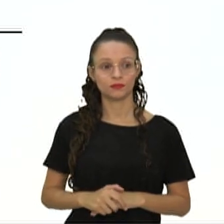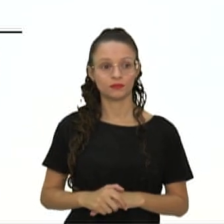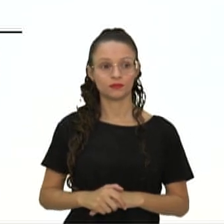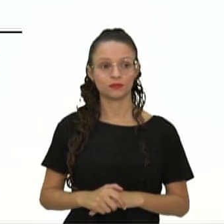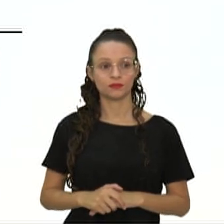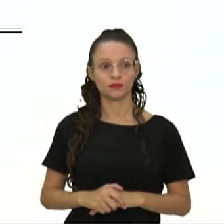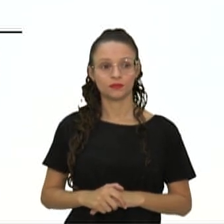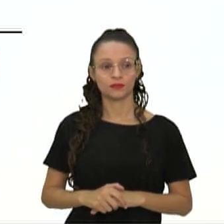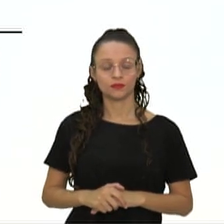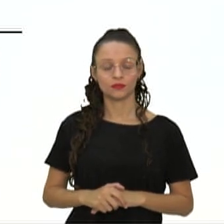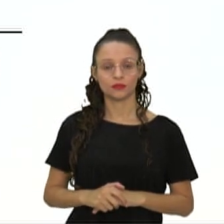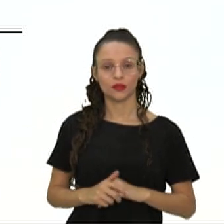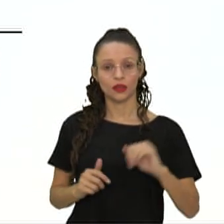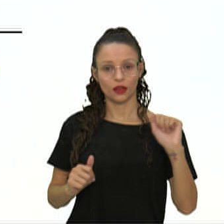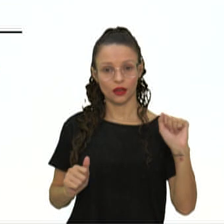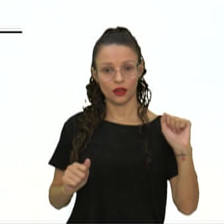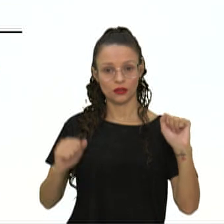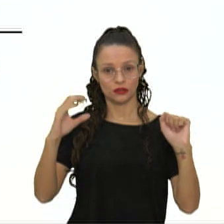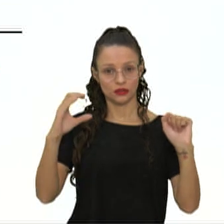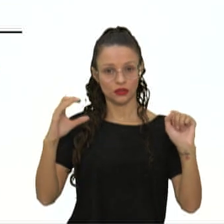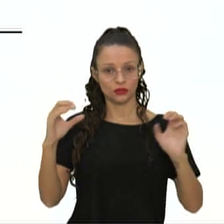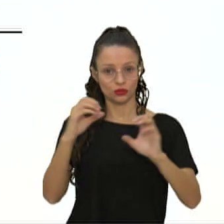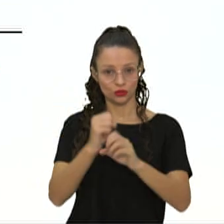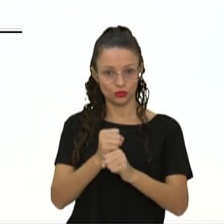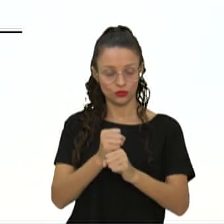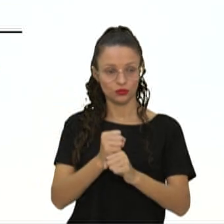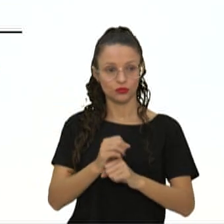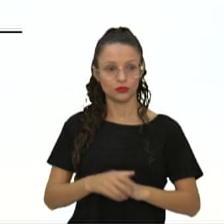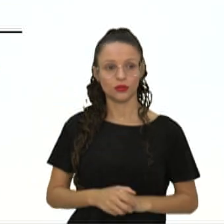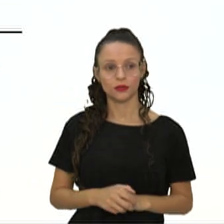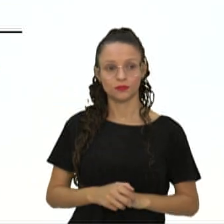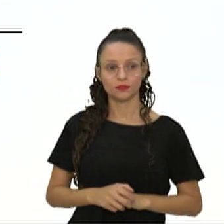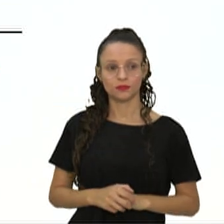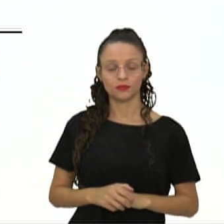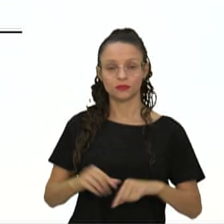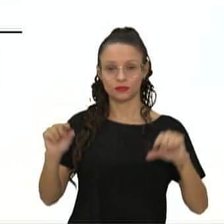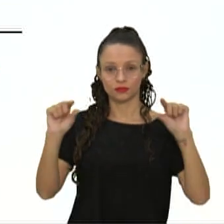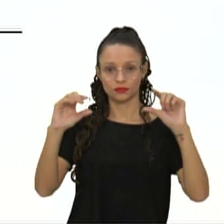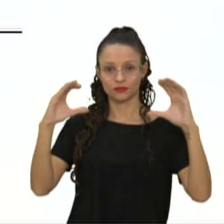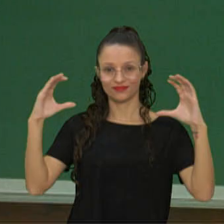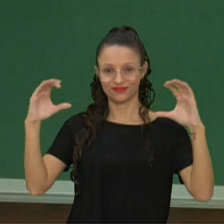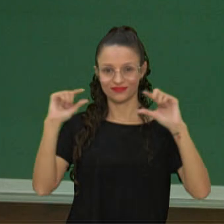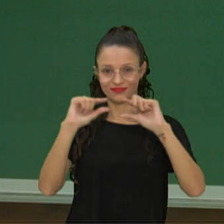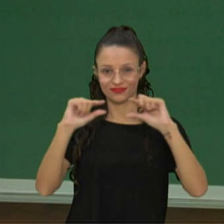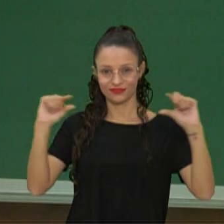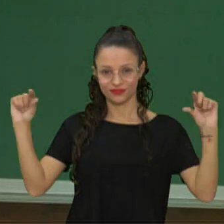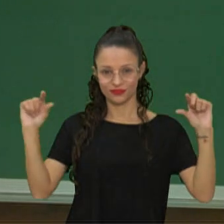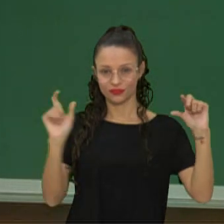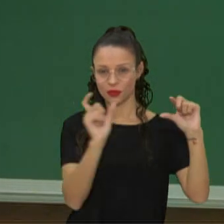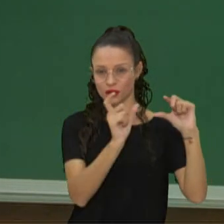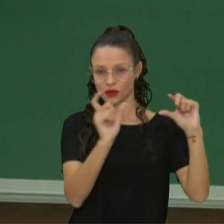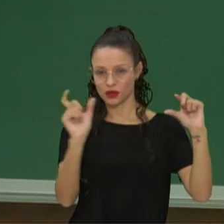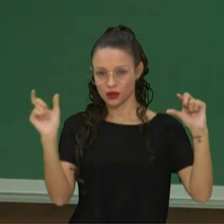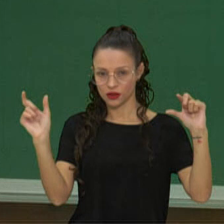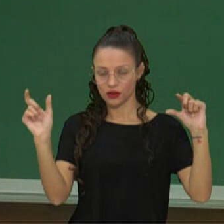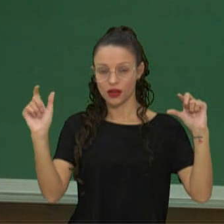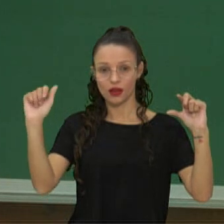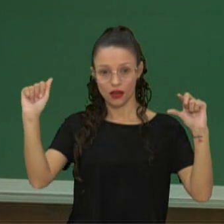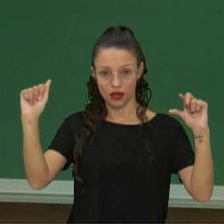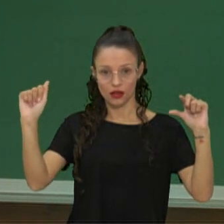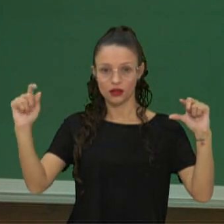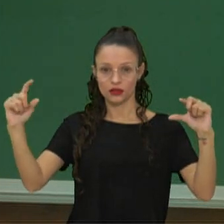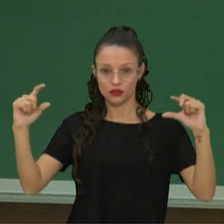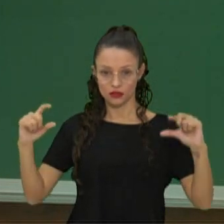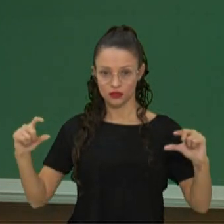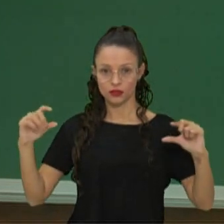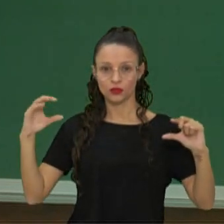A letra B eu quero fazer o A mais C. Então, eu escrevi o polinômio A, né? E o polinômio C, eu escrevi de